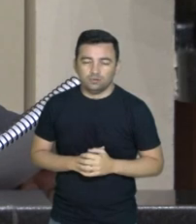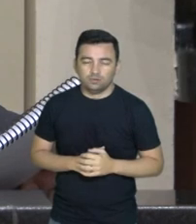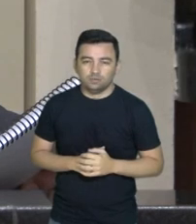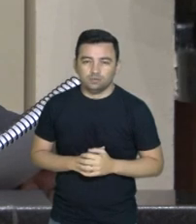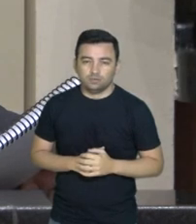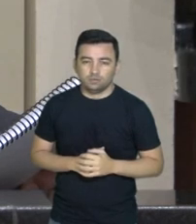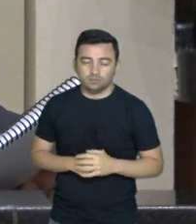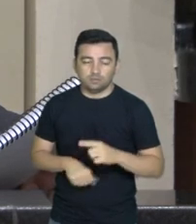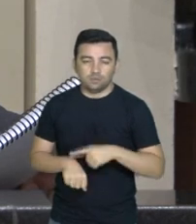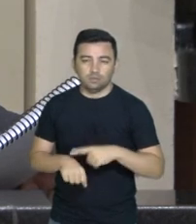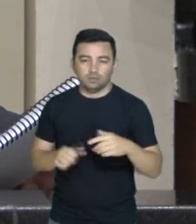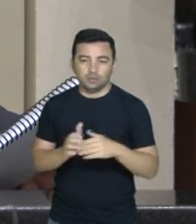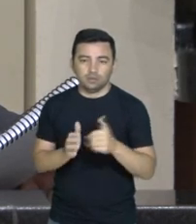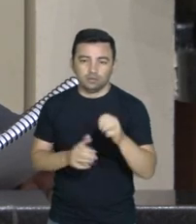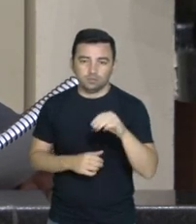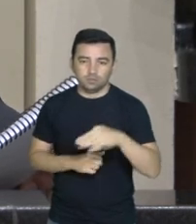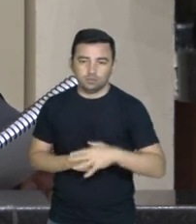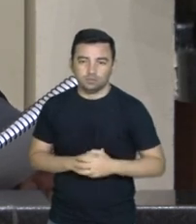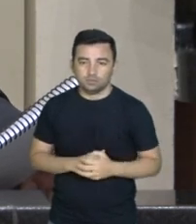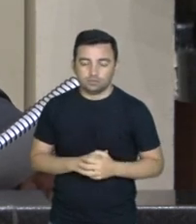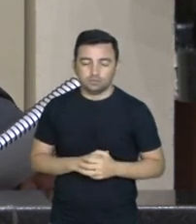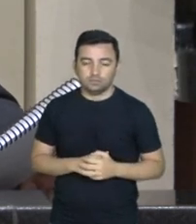por até 10 minutos